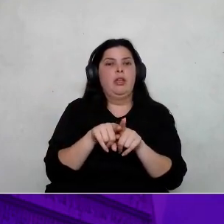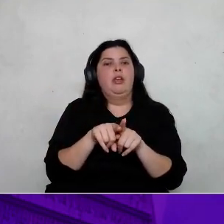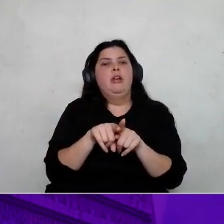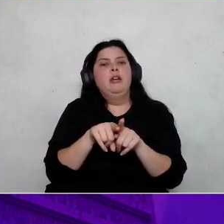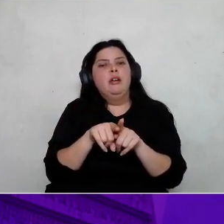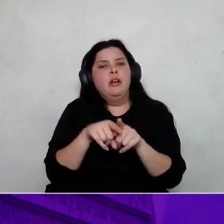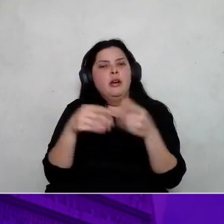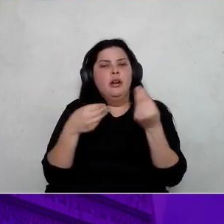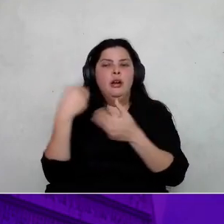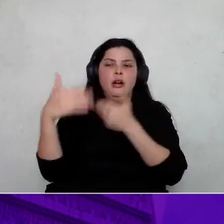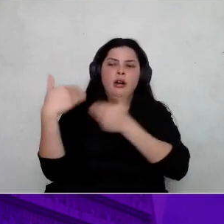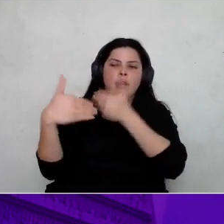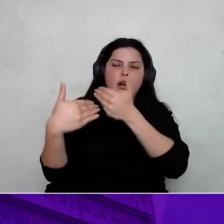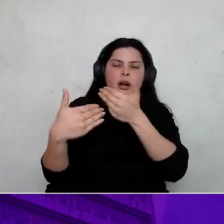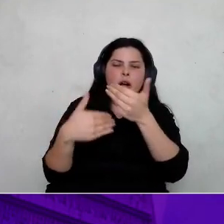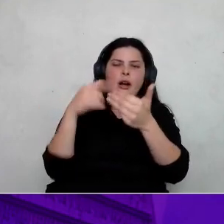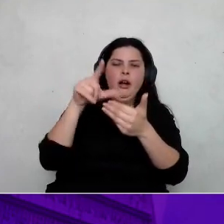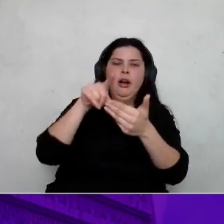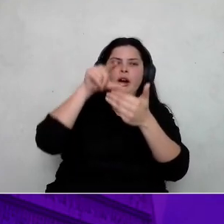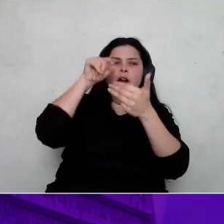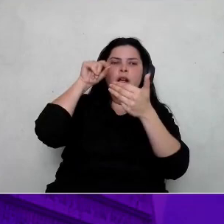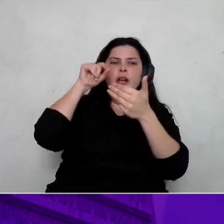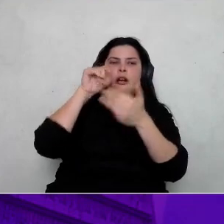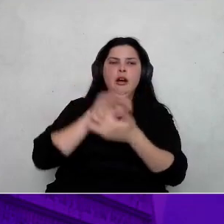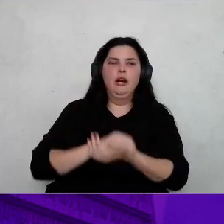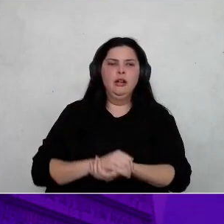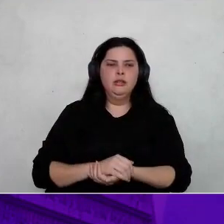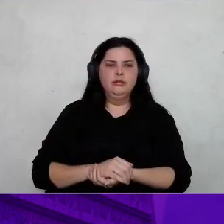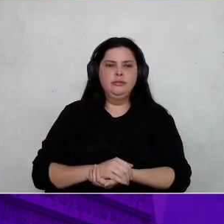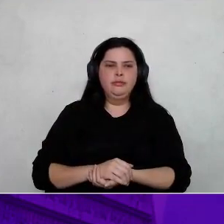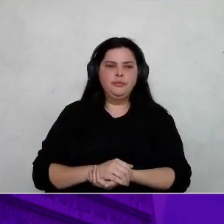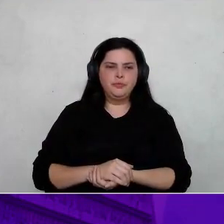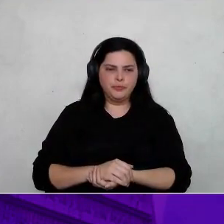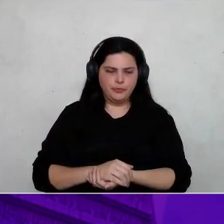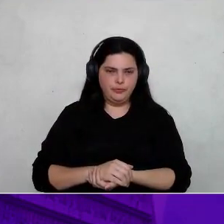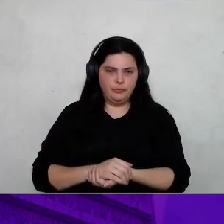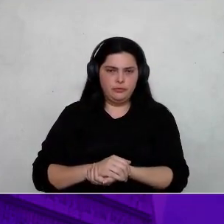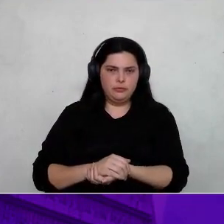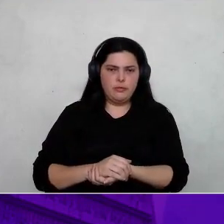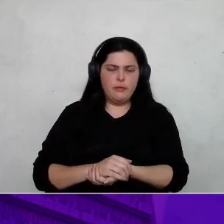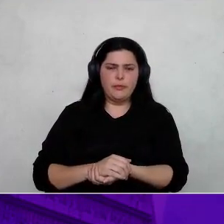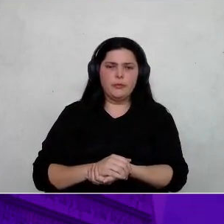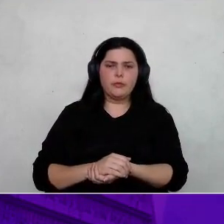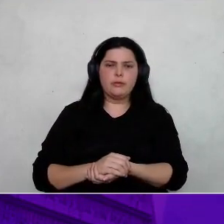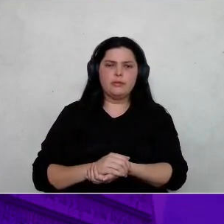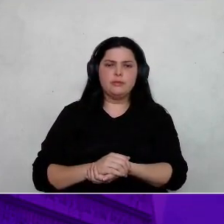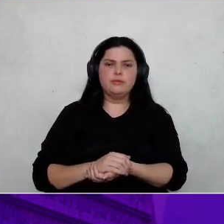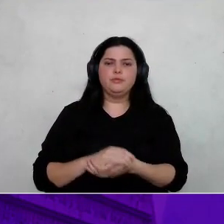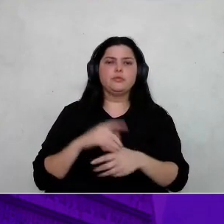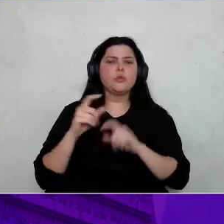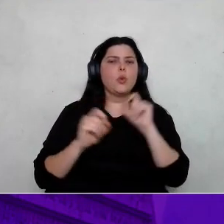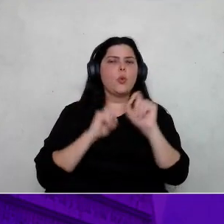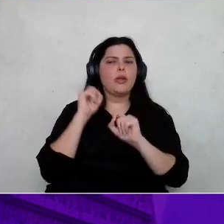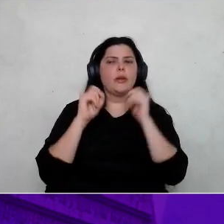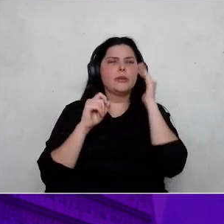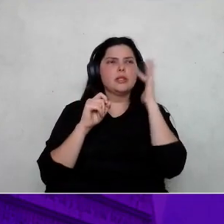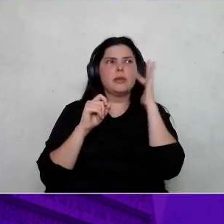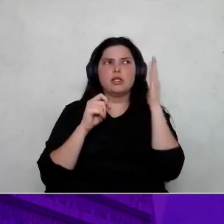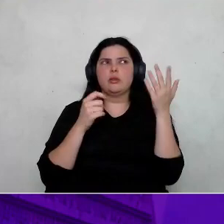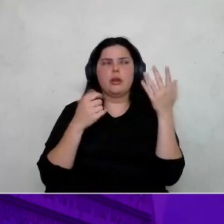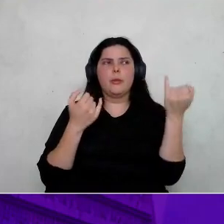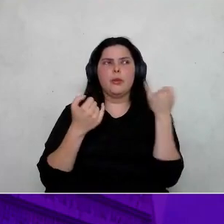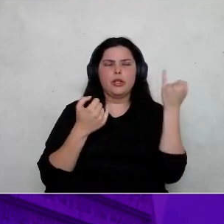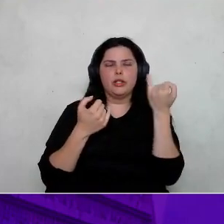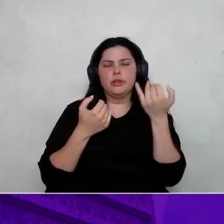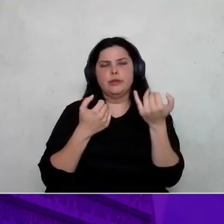de definição, de tomada de decisão, na verdade, né? Mas o que é levado em consideração? É, Tem um